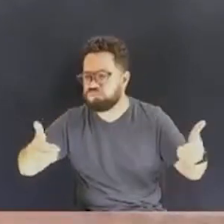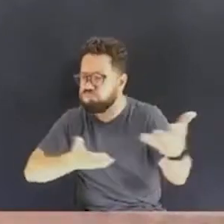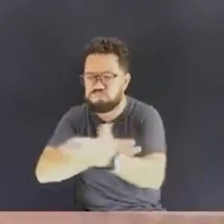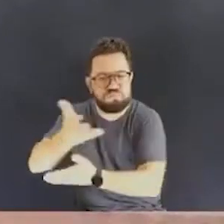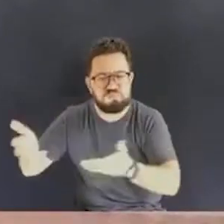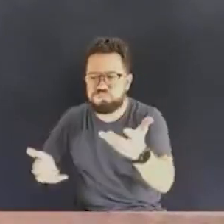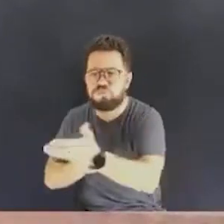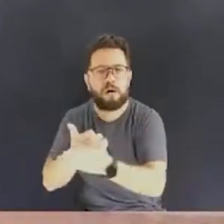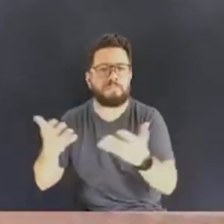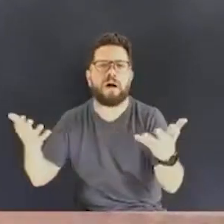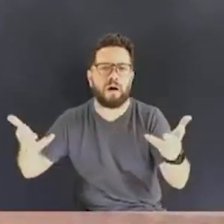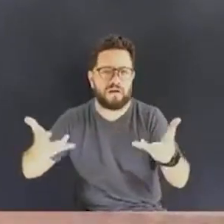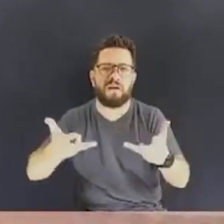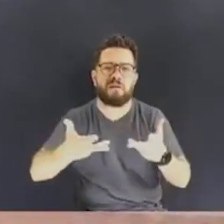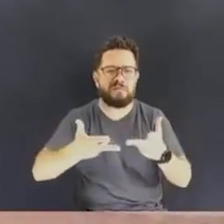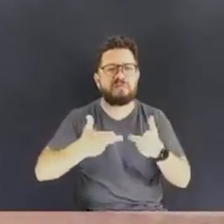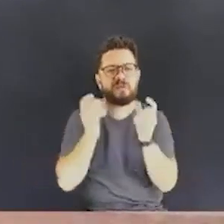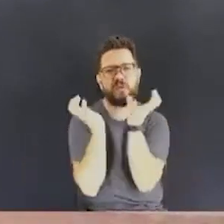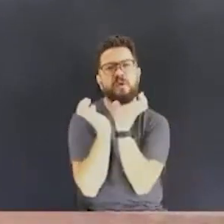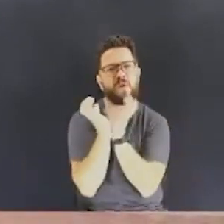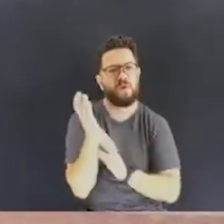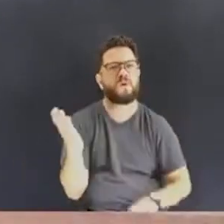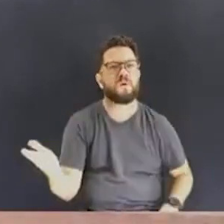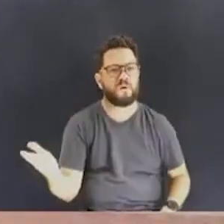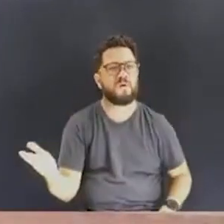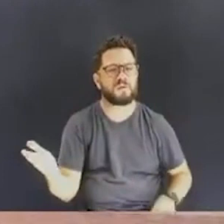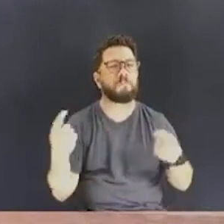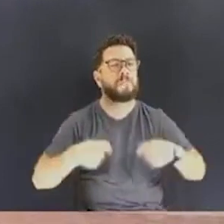equipe fantástica que a gente tem e ela deve ser louvada.